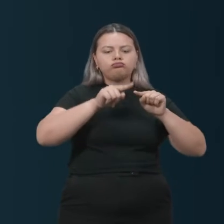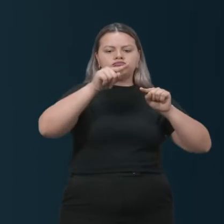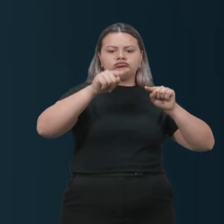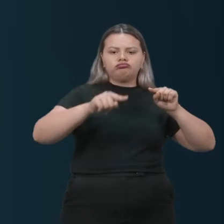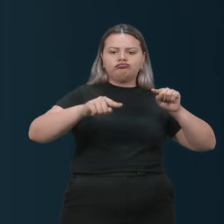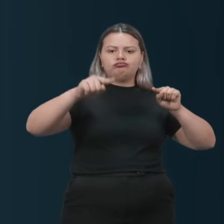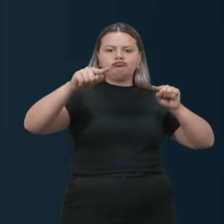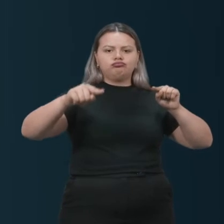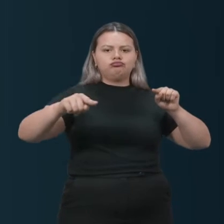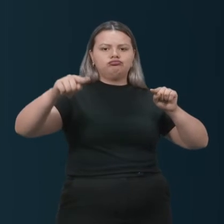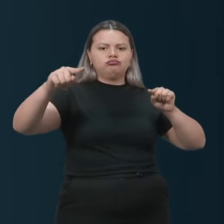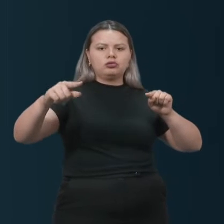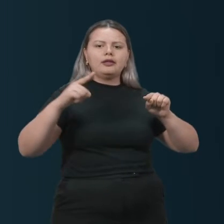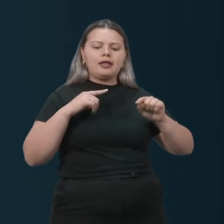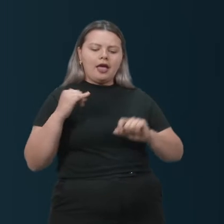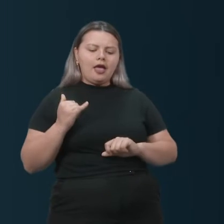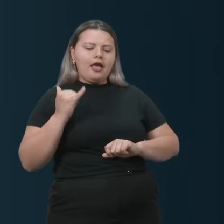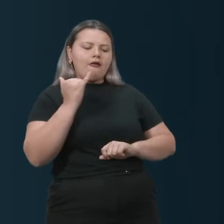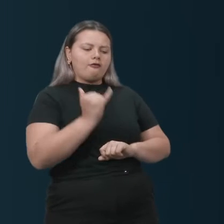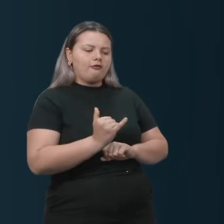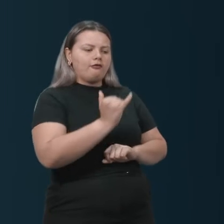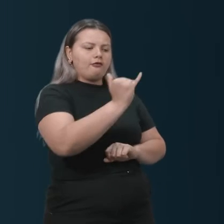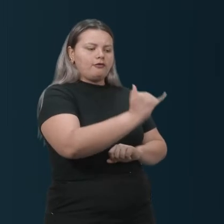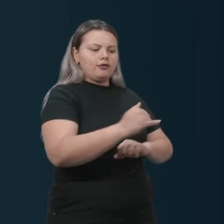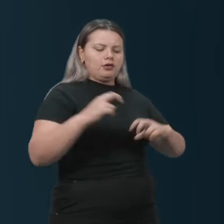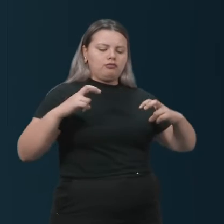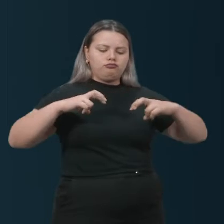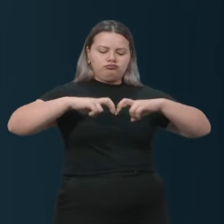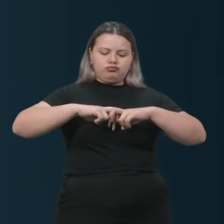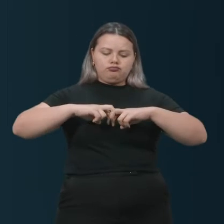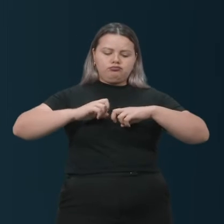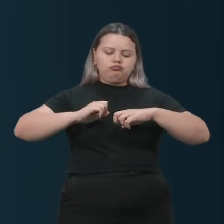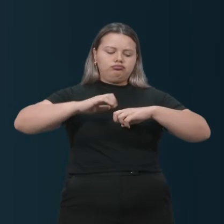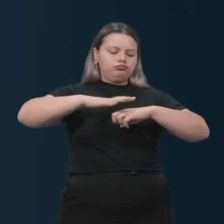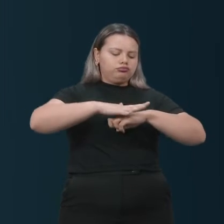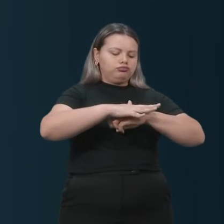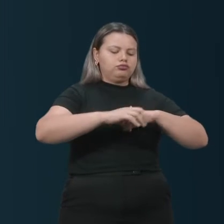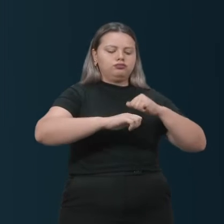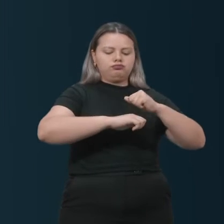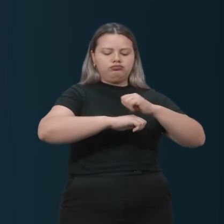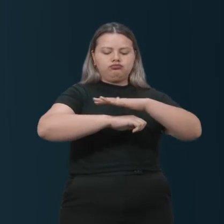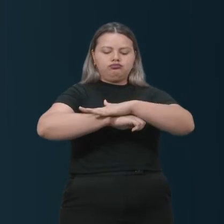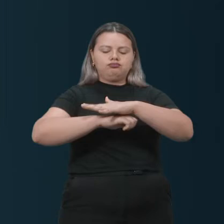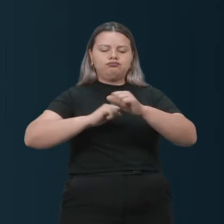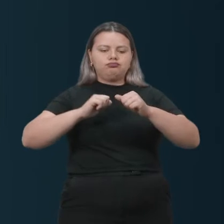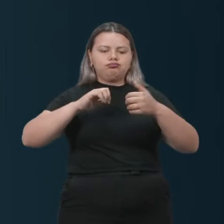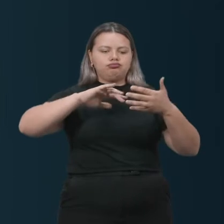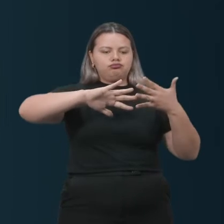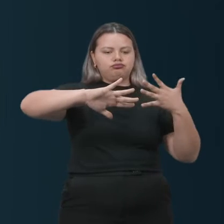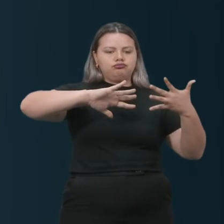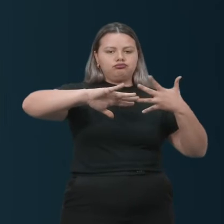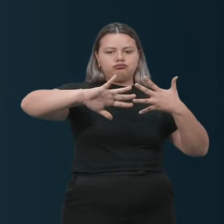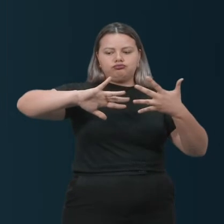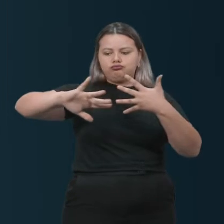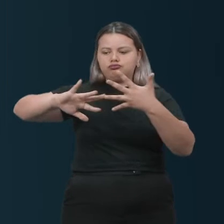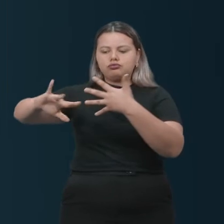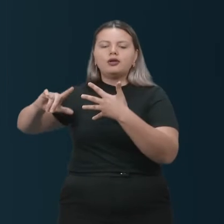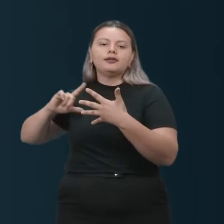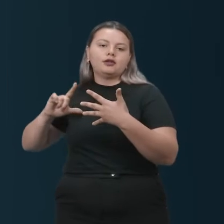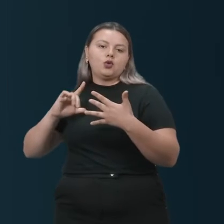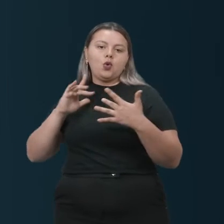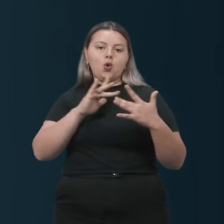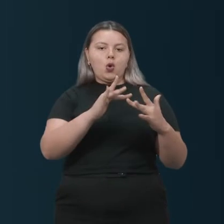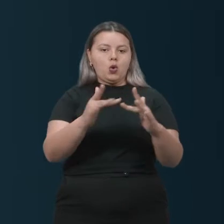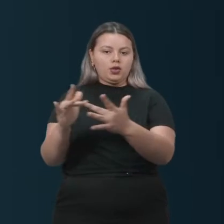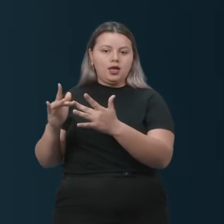frequência das informações que são levadas por neurônios. Como o foco dessa disciplina é falar sobre memória